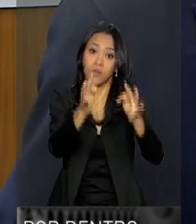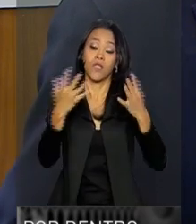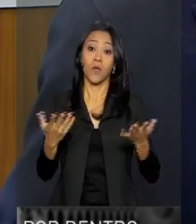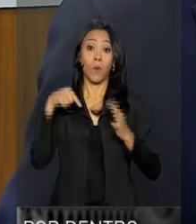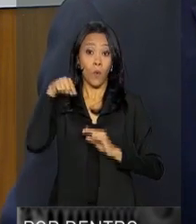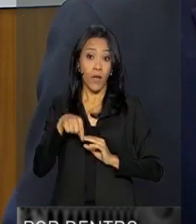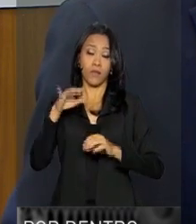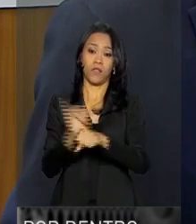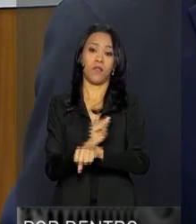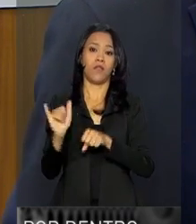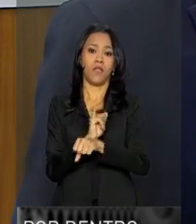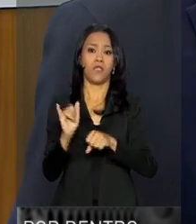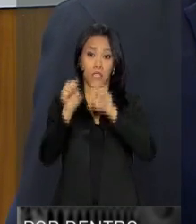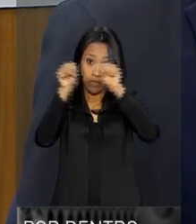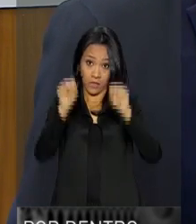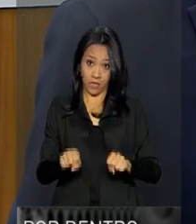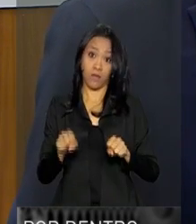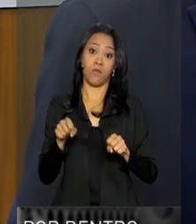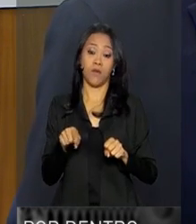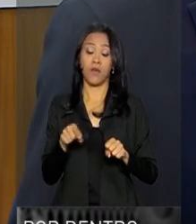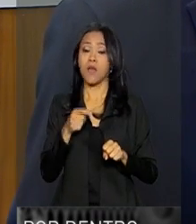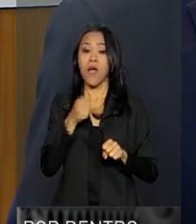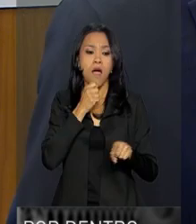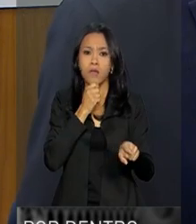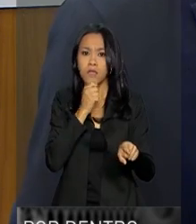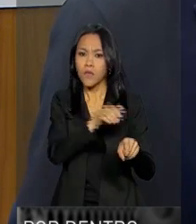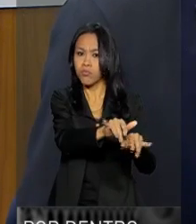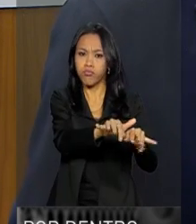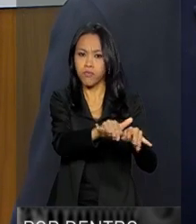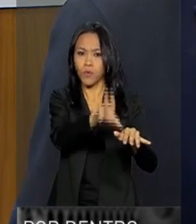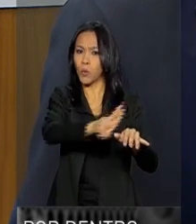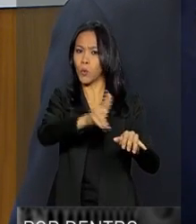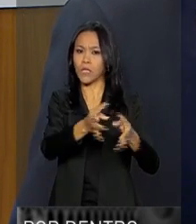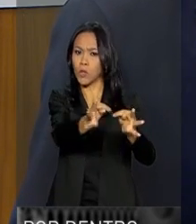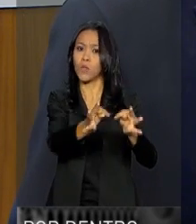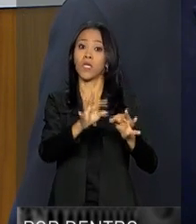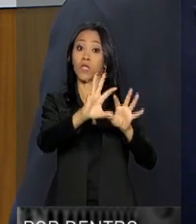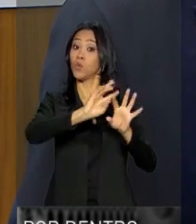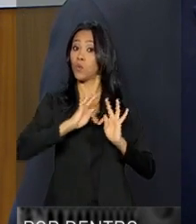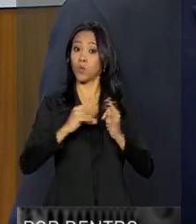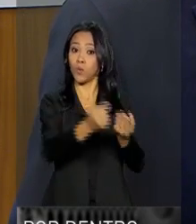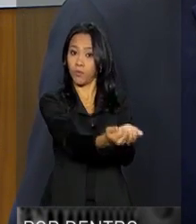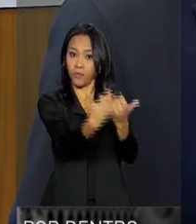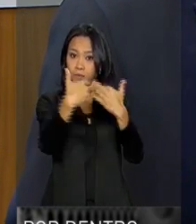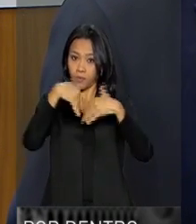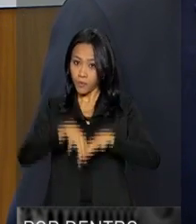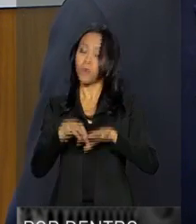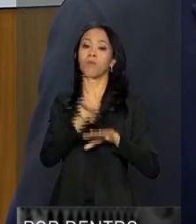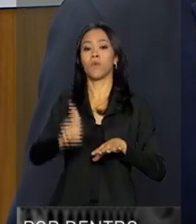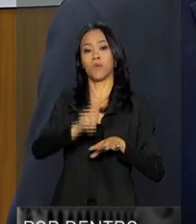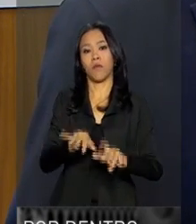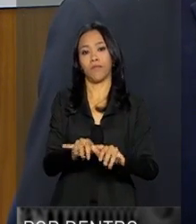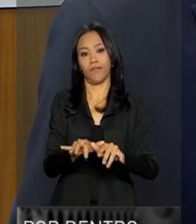né permitindo que esses serviços que ainda não são digitais possam paulatinamente serem transformados em serviços digitais aqui